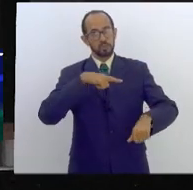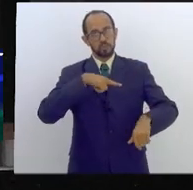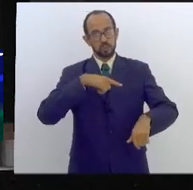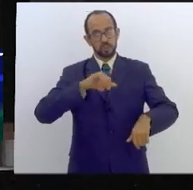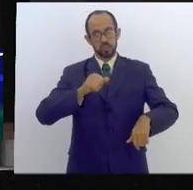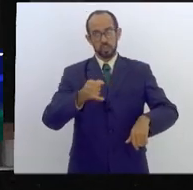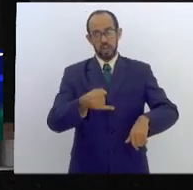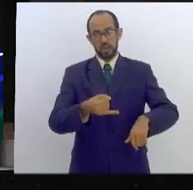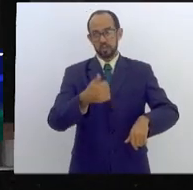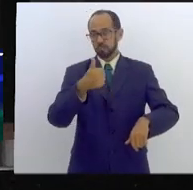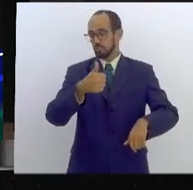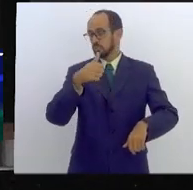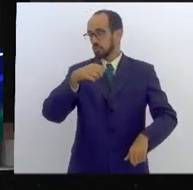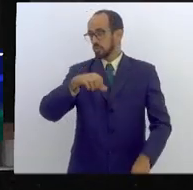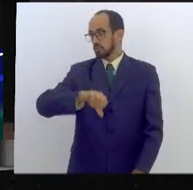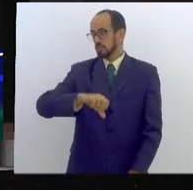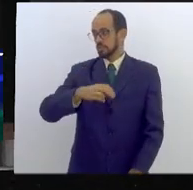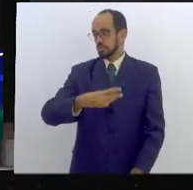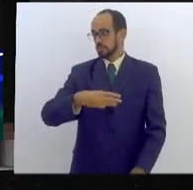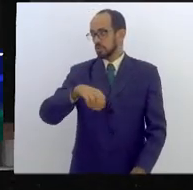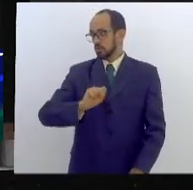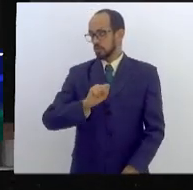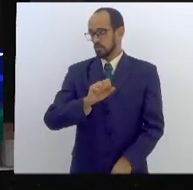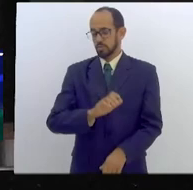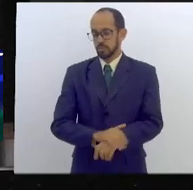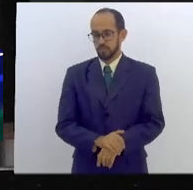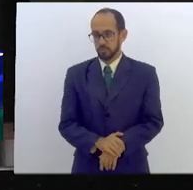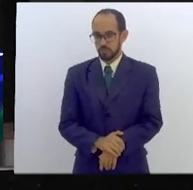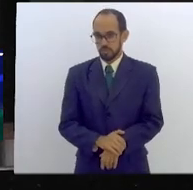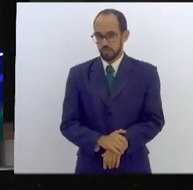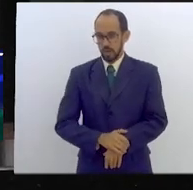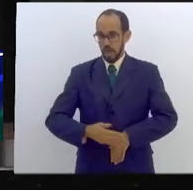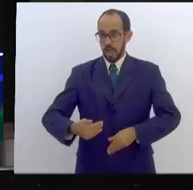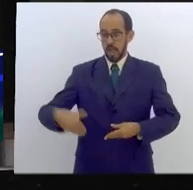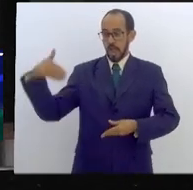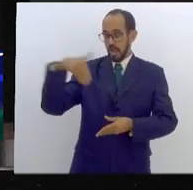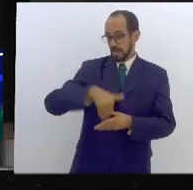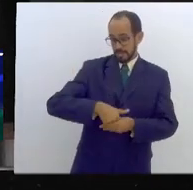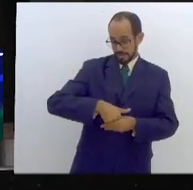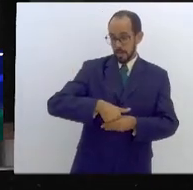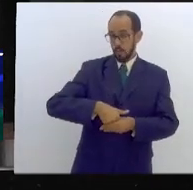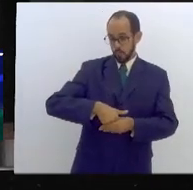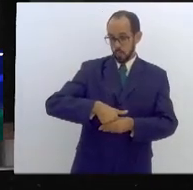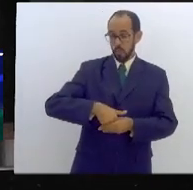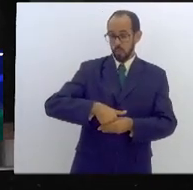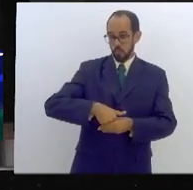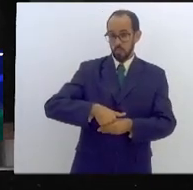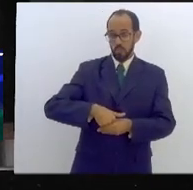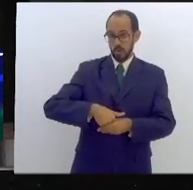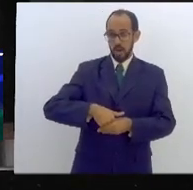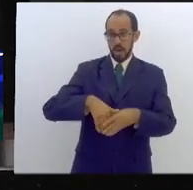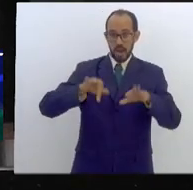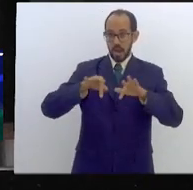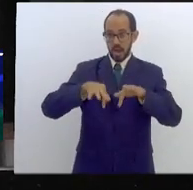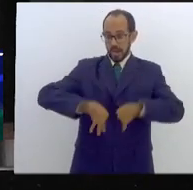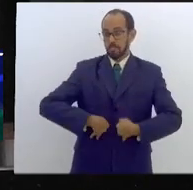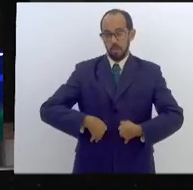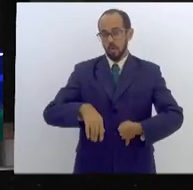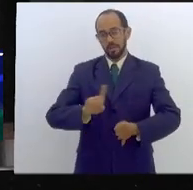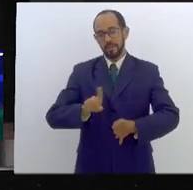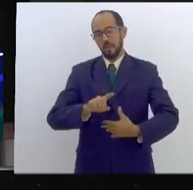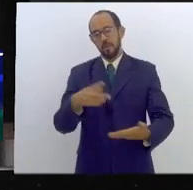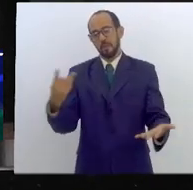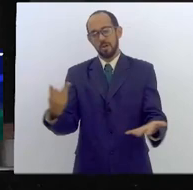de 1938. A eleição, contudo, acabou não se